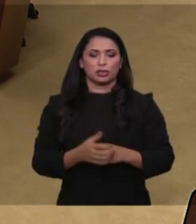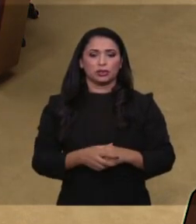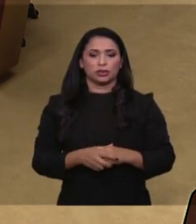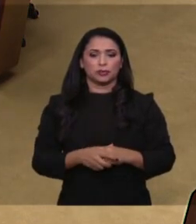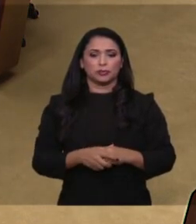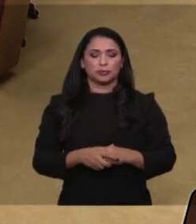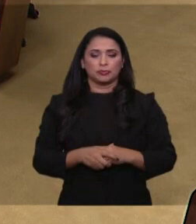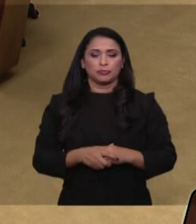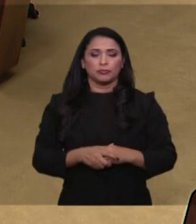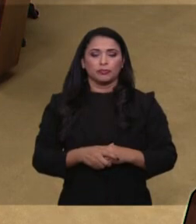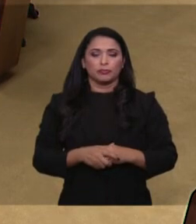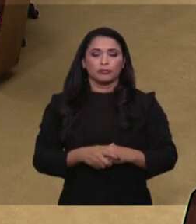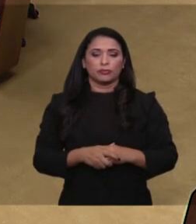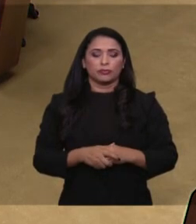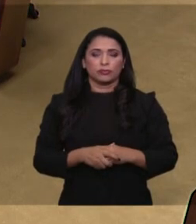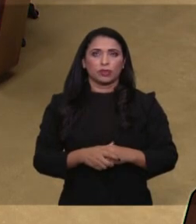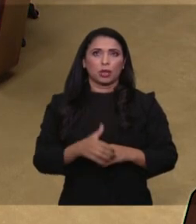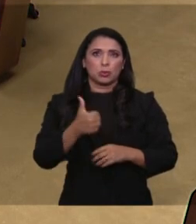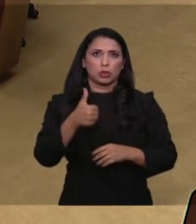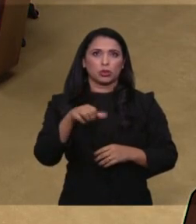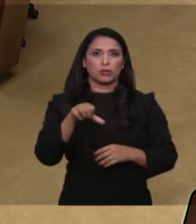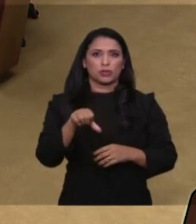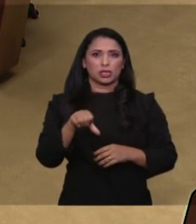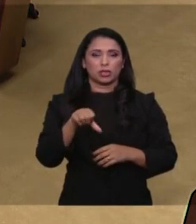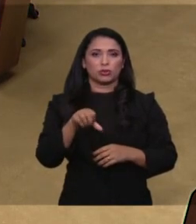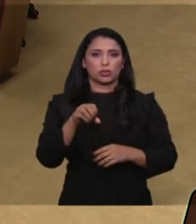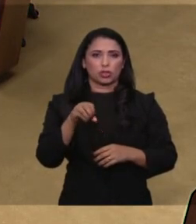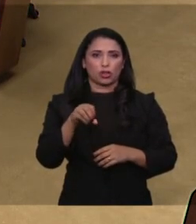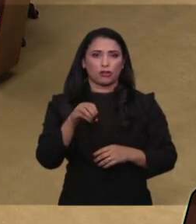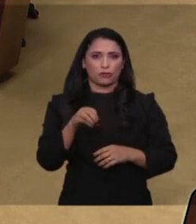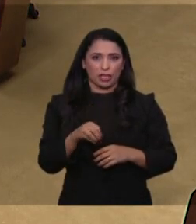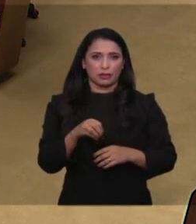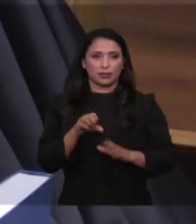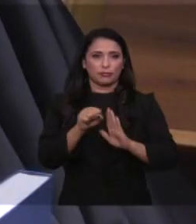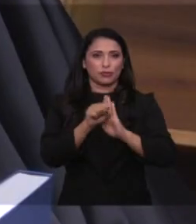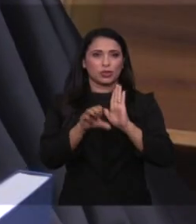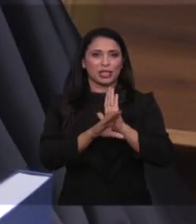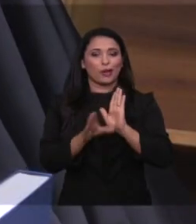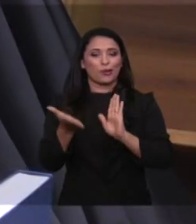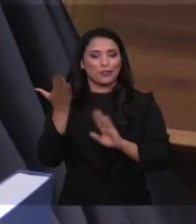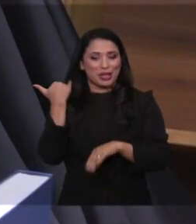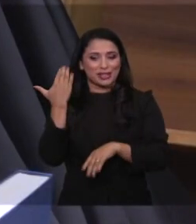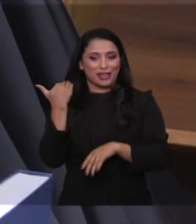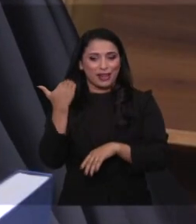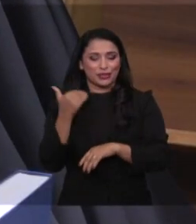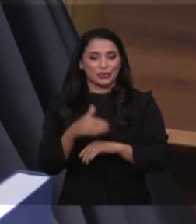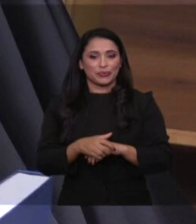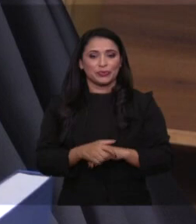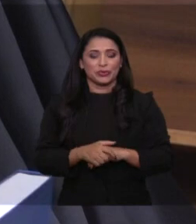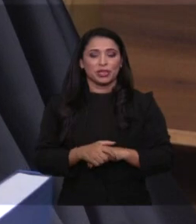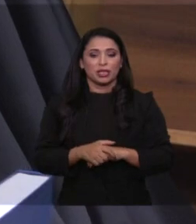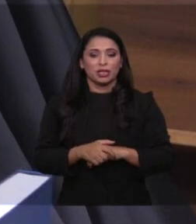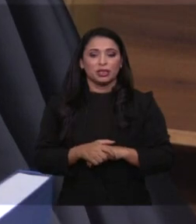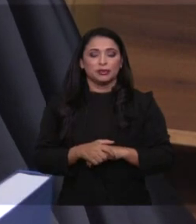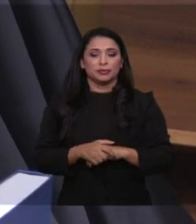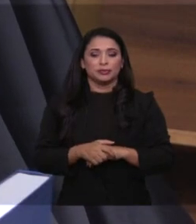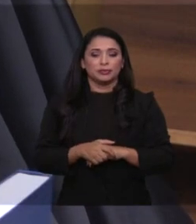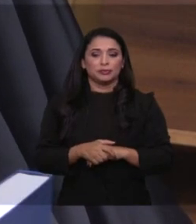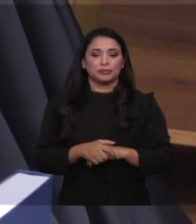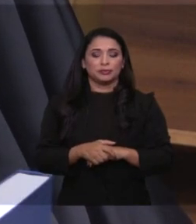no final da década de 90 do século passado, ter sido designado